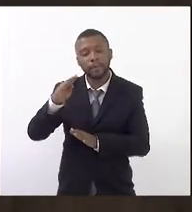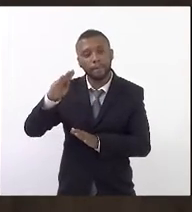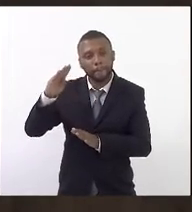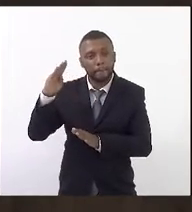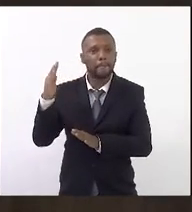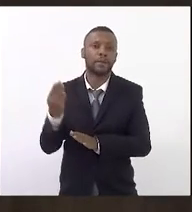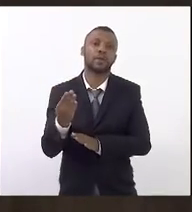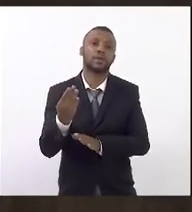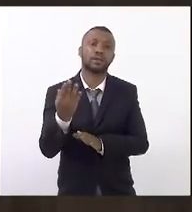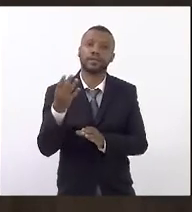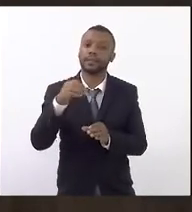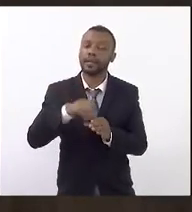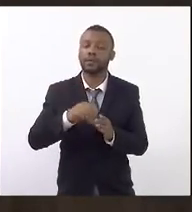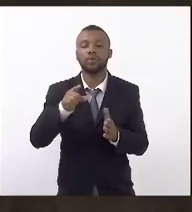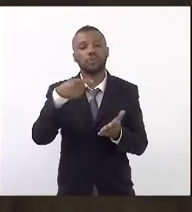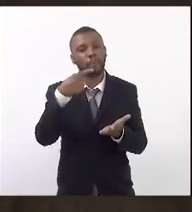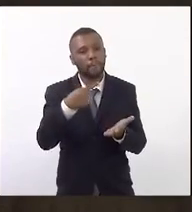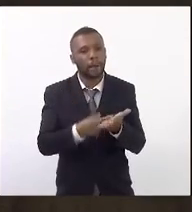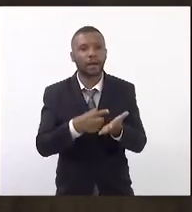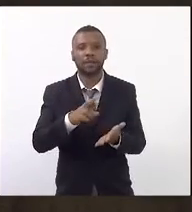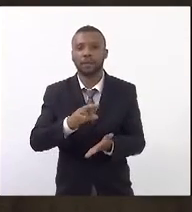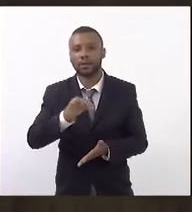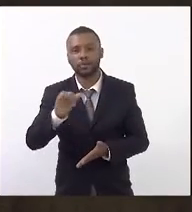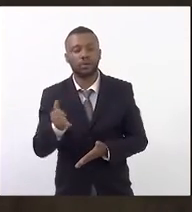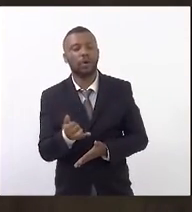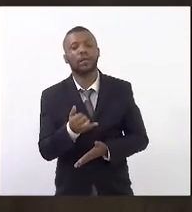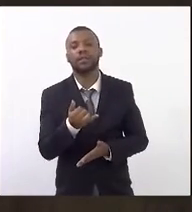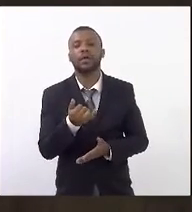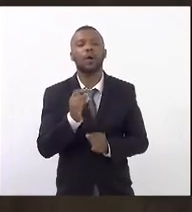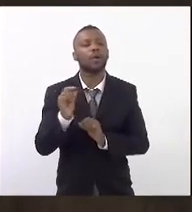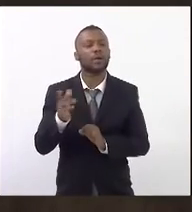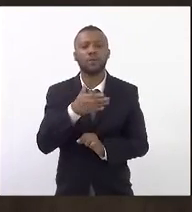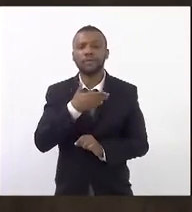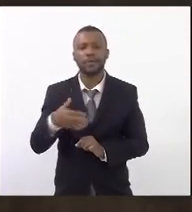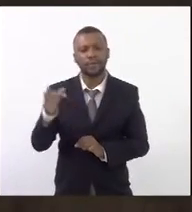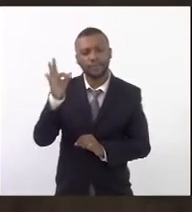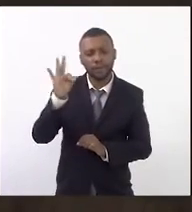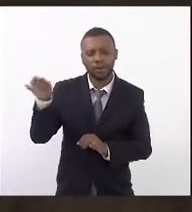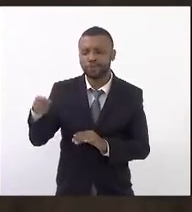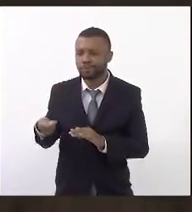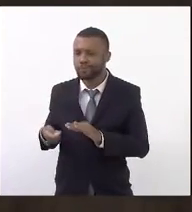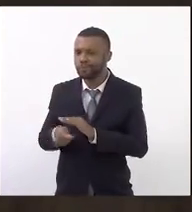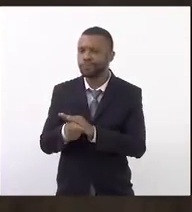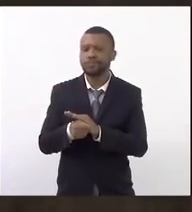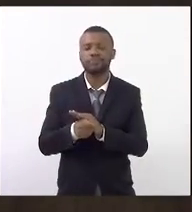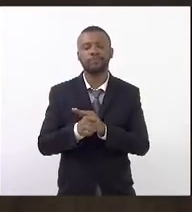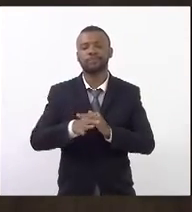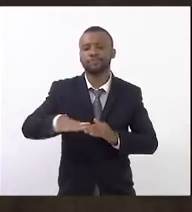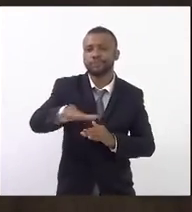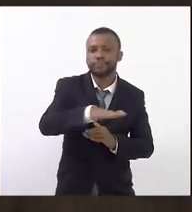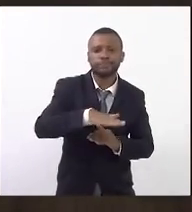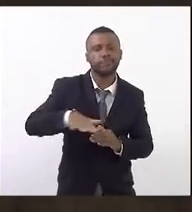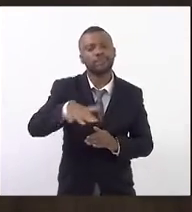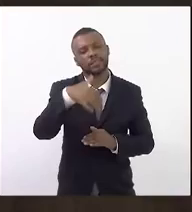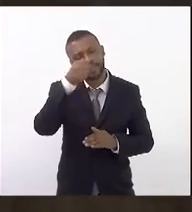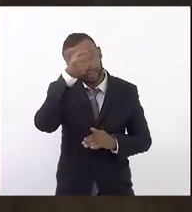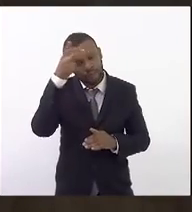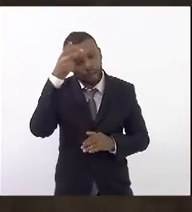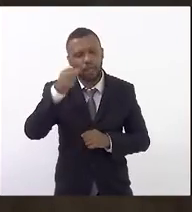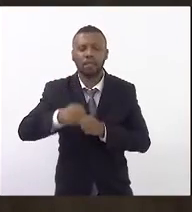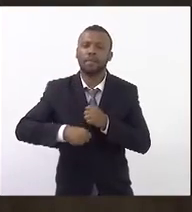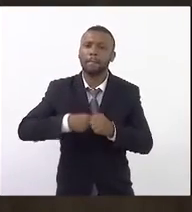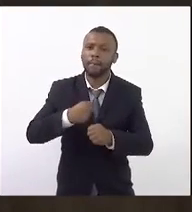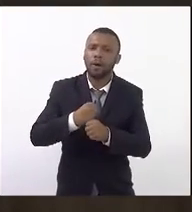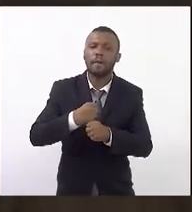o que que o governo programou para investimento estruturante nesses municípios que sofrem ano após ano com